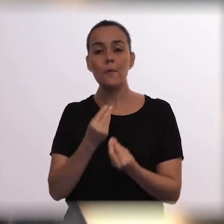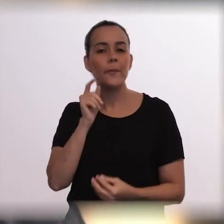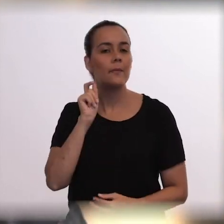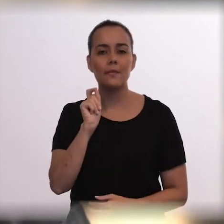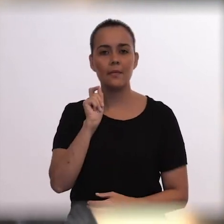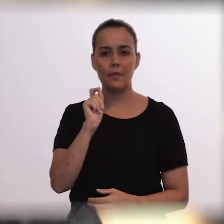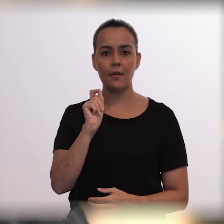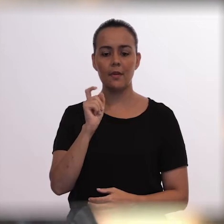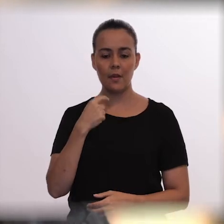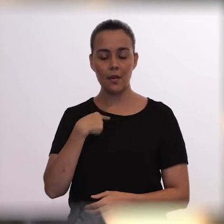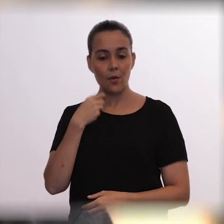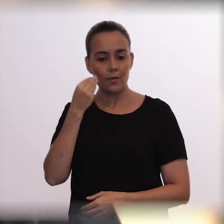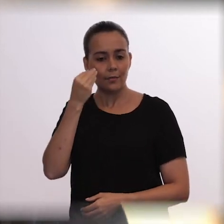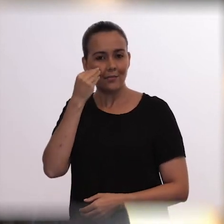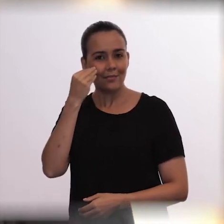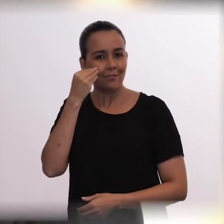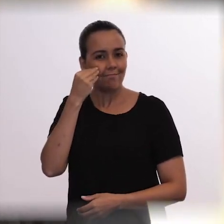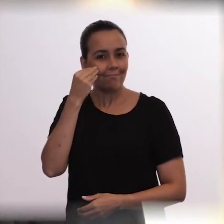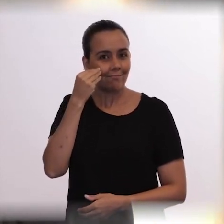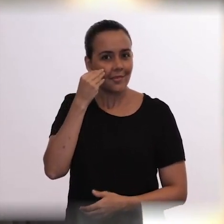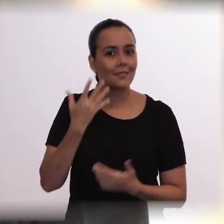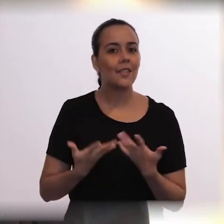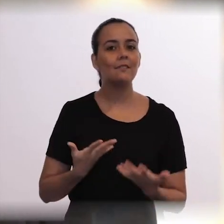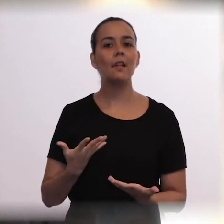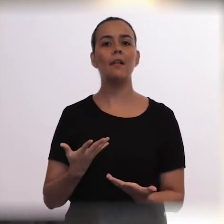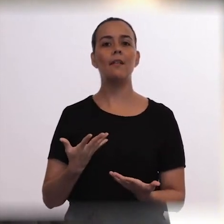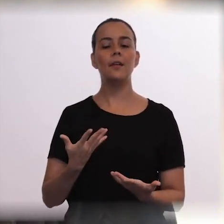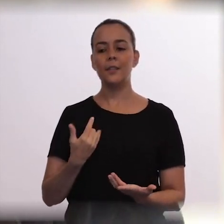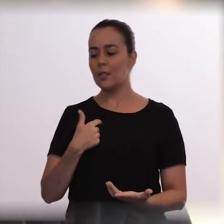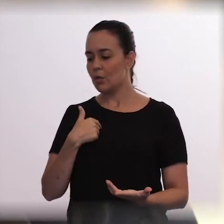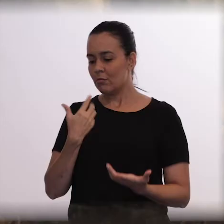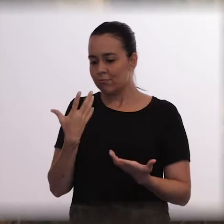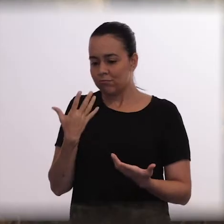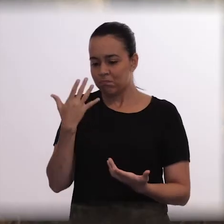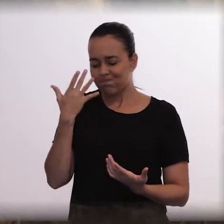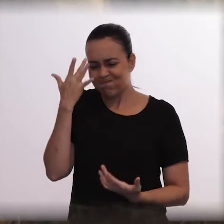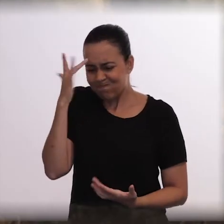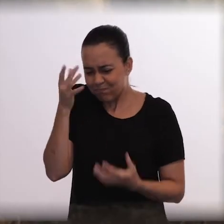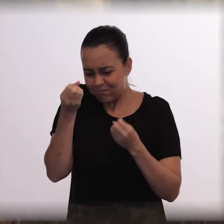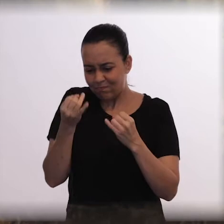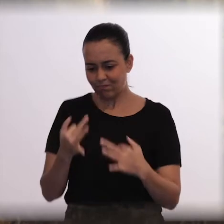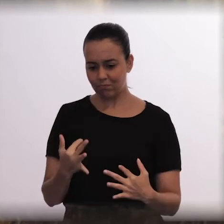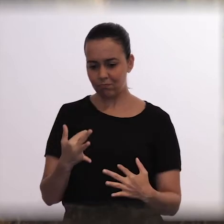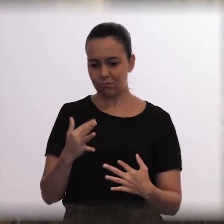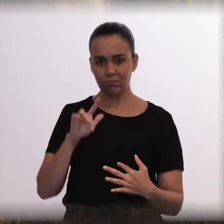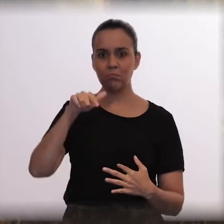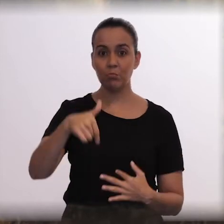fazer alguma tentativa e, não sei, de alguma forma